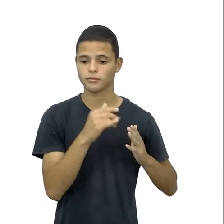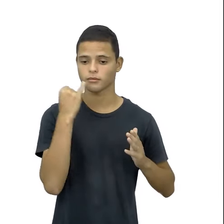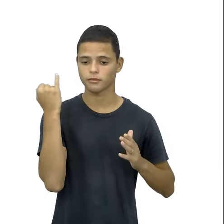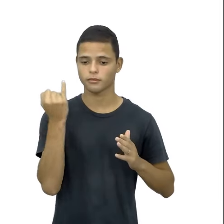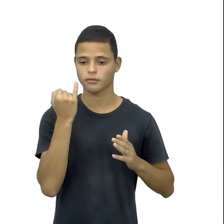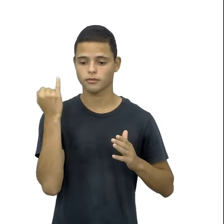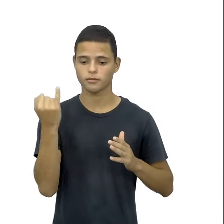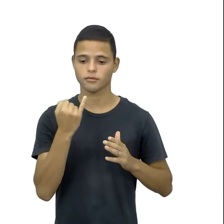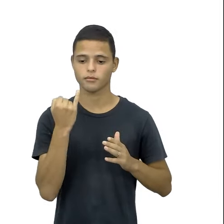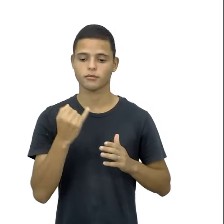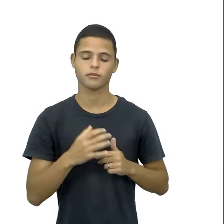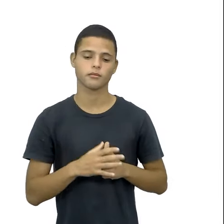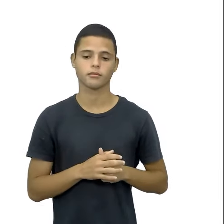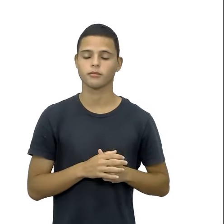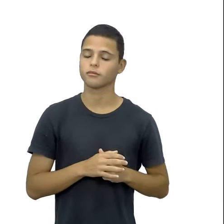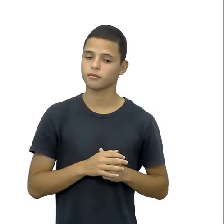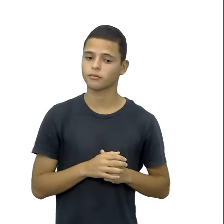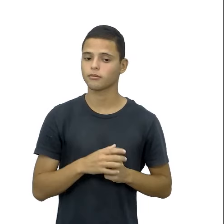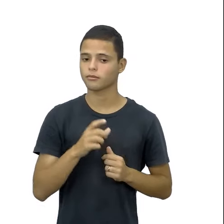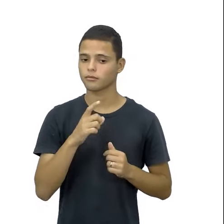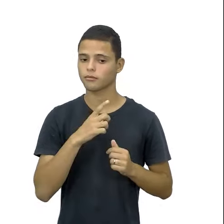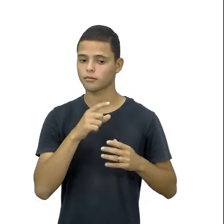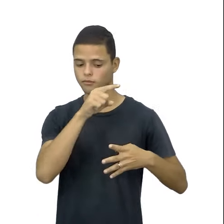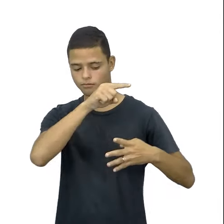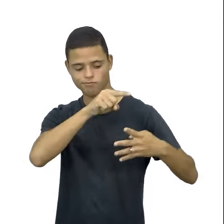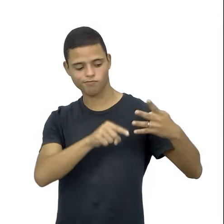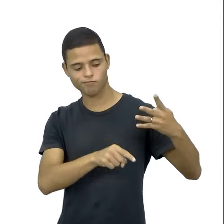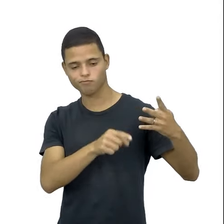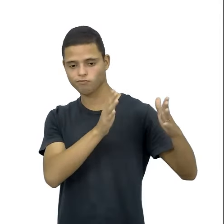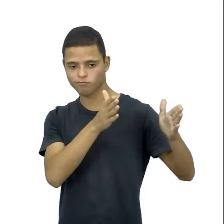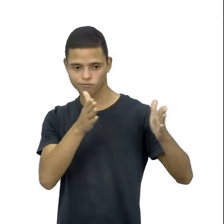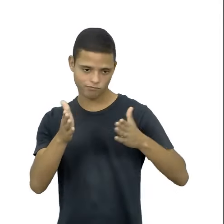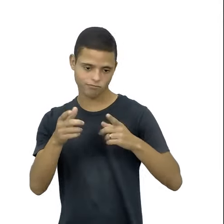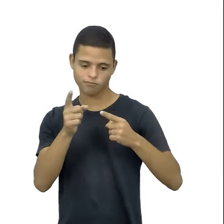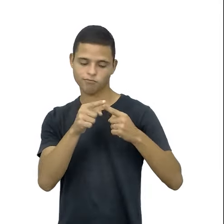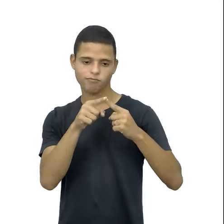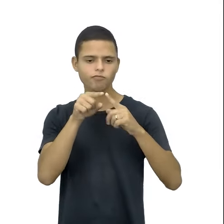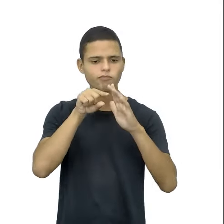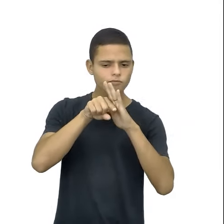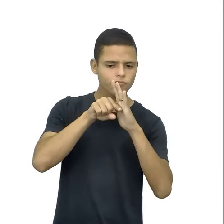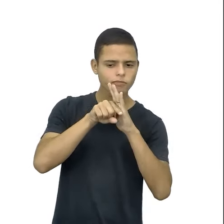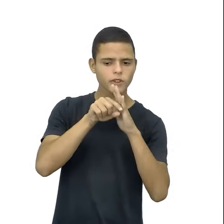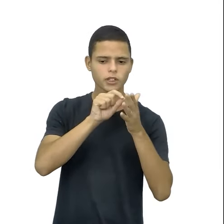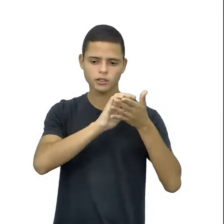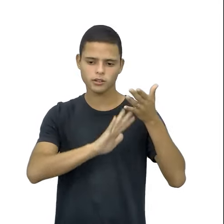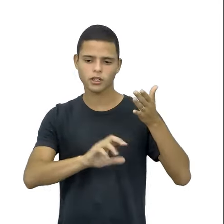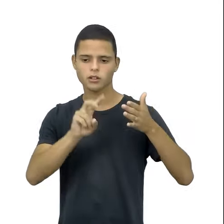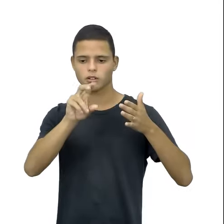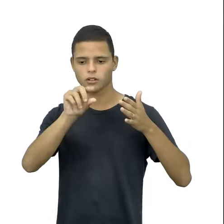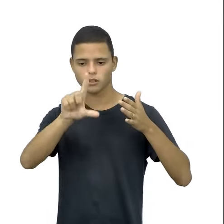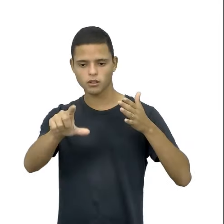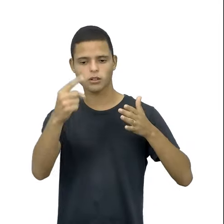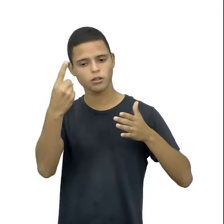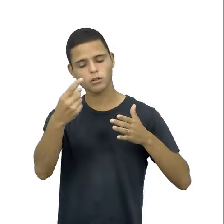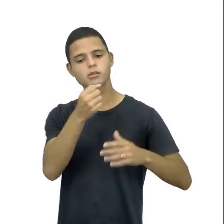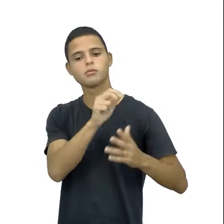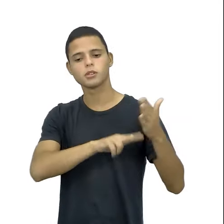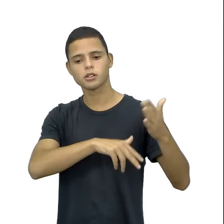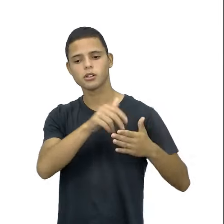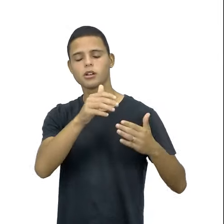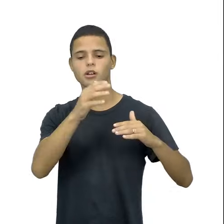importantes. Então, nós temos esses 4 sequenciamentos. Analisar a sequência de atividades do volume 1 do material Aprender